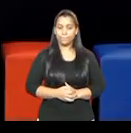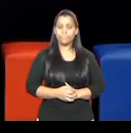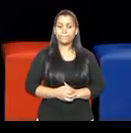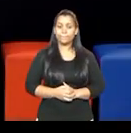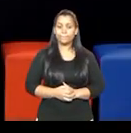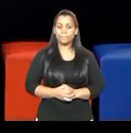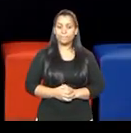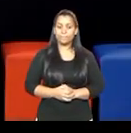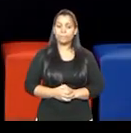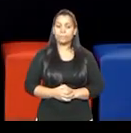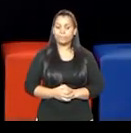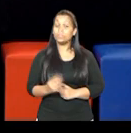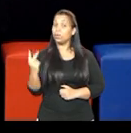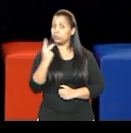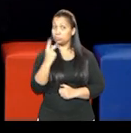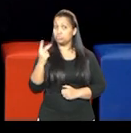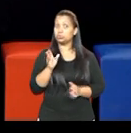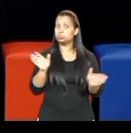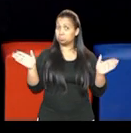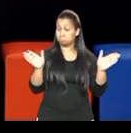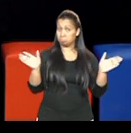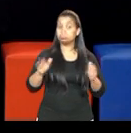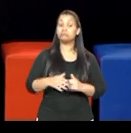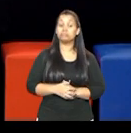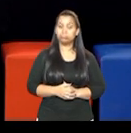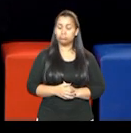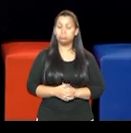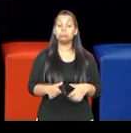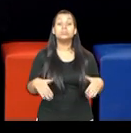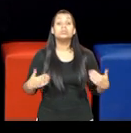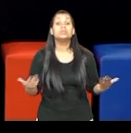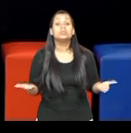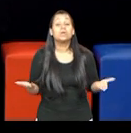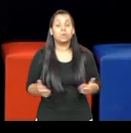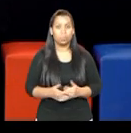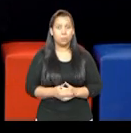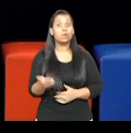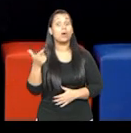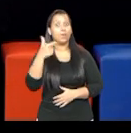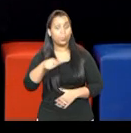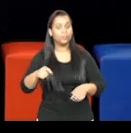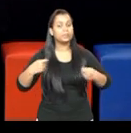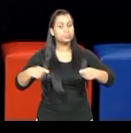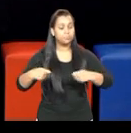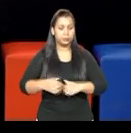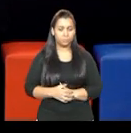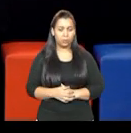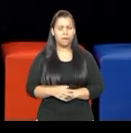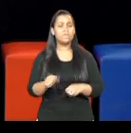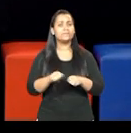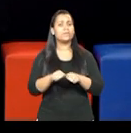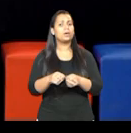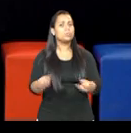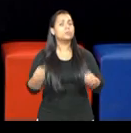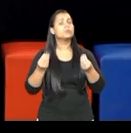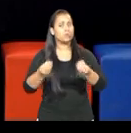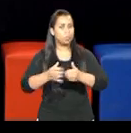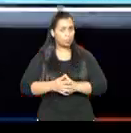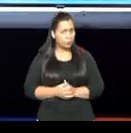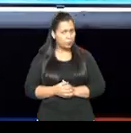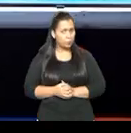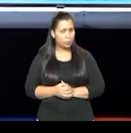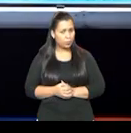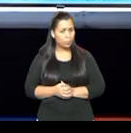Olha só, já temos duas direções. E agora? Precisamos de outras. Como faremos? Para